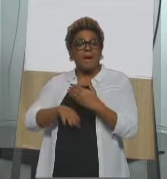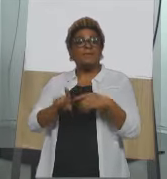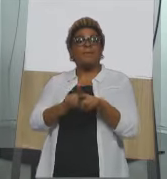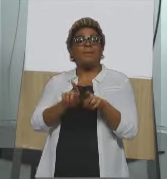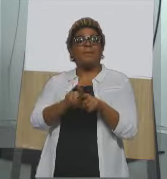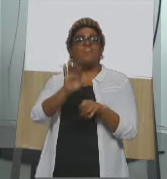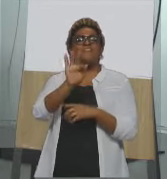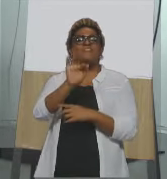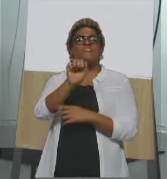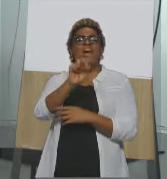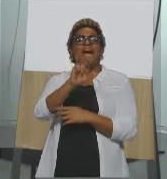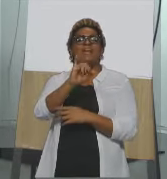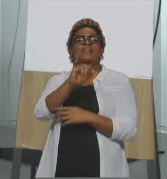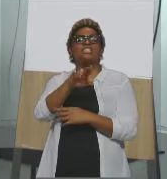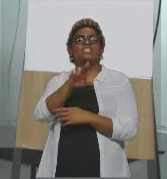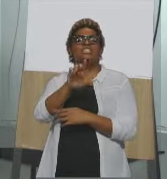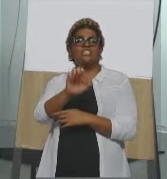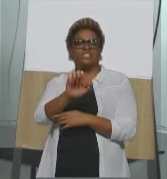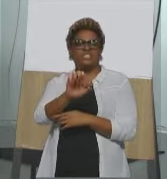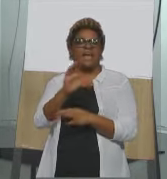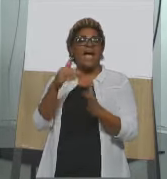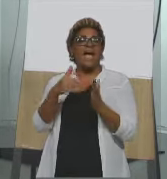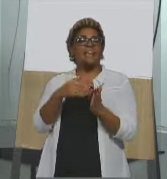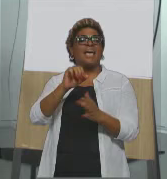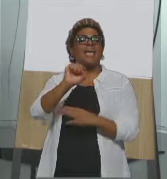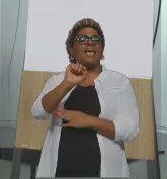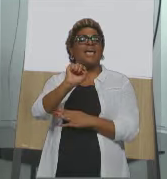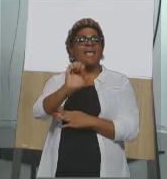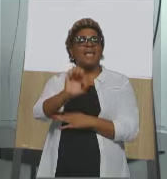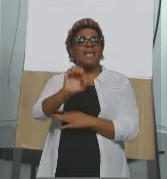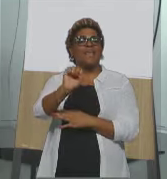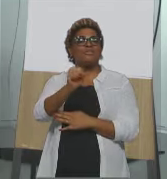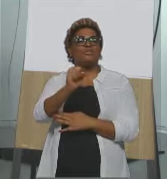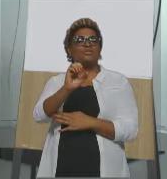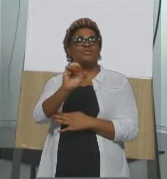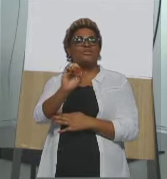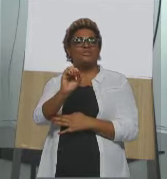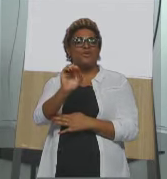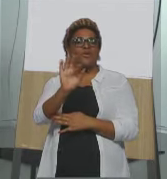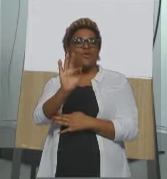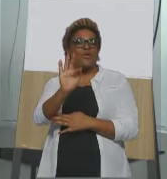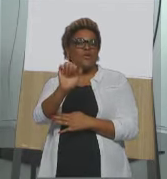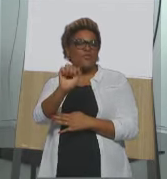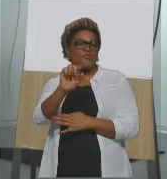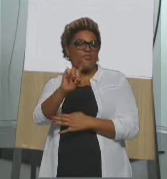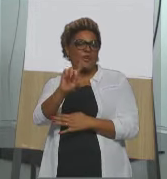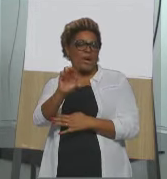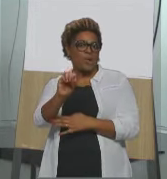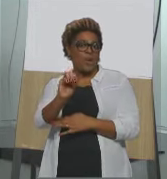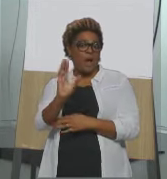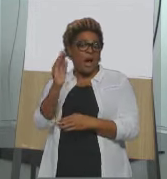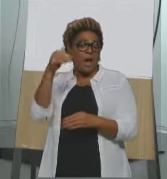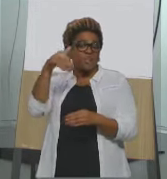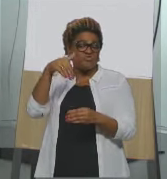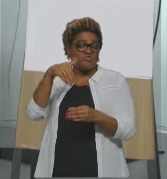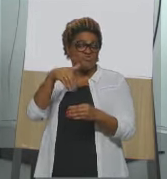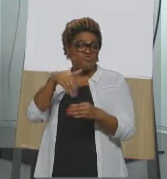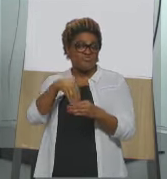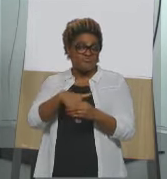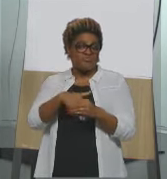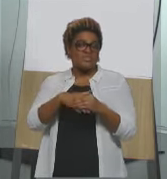no estômago, recebe aí o suco gástrico, que é rico em ácido clorídrico, que vai quebrar as moléculas de